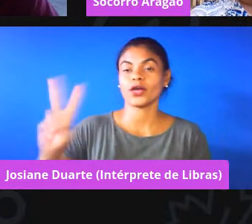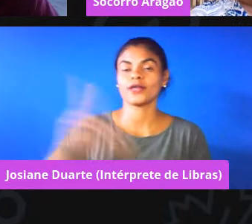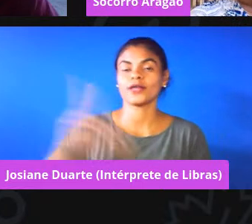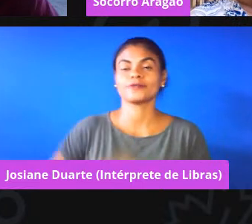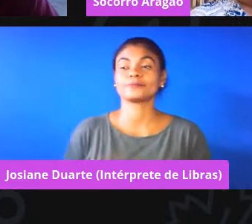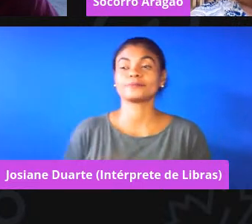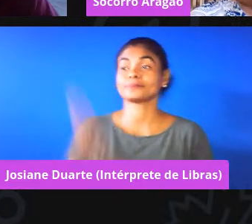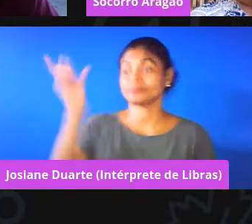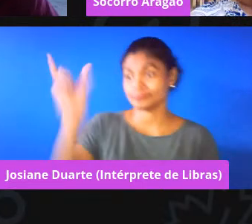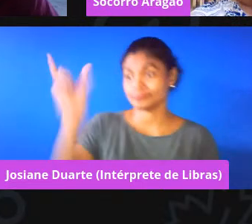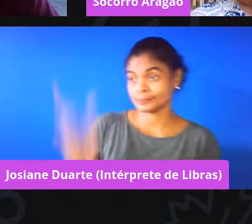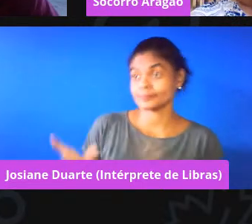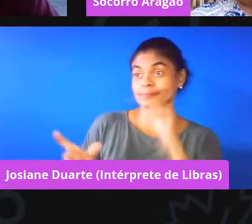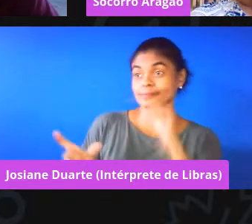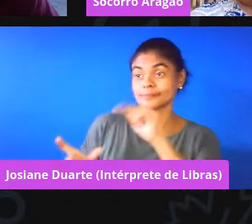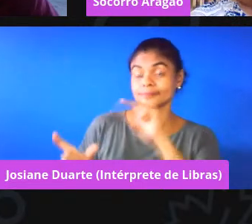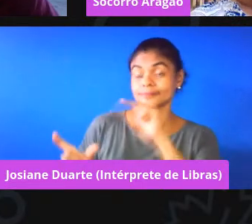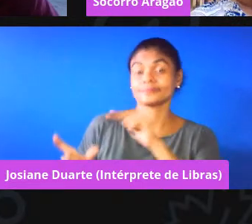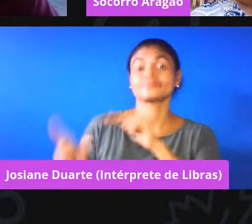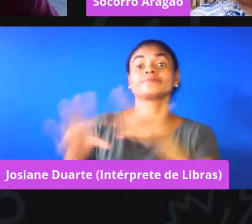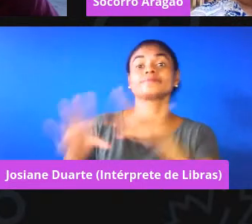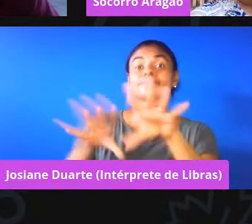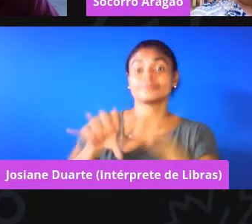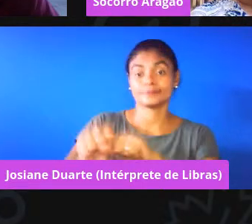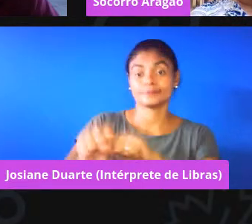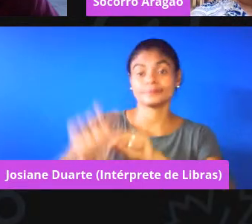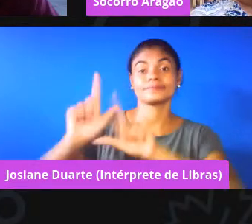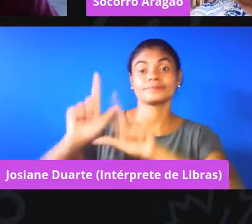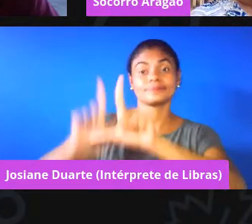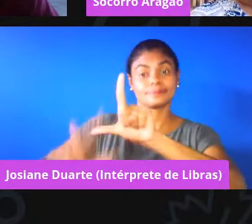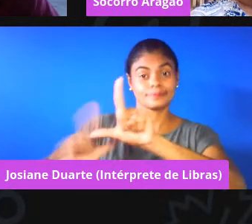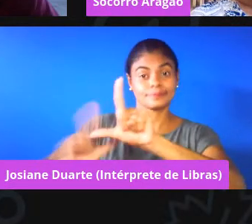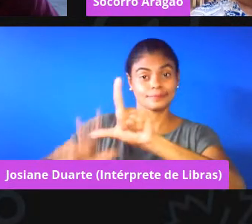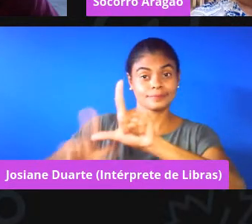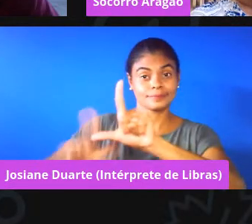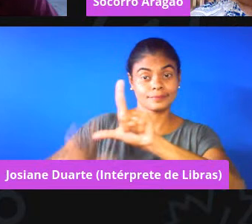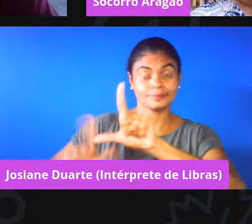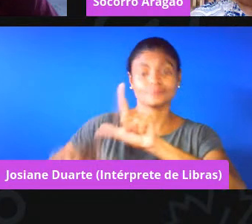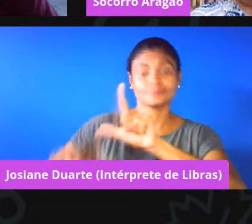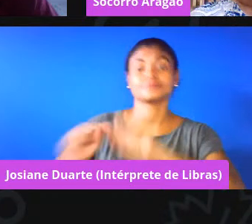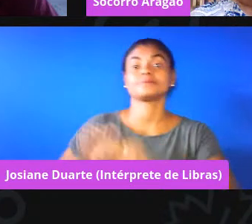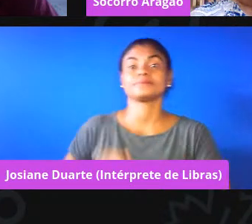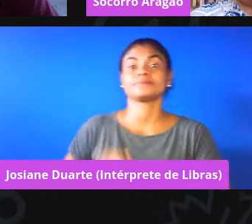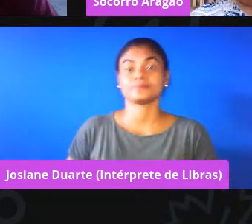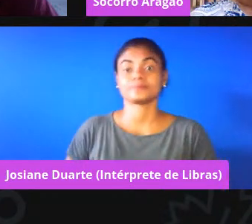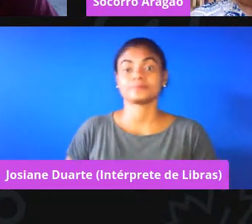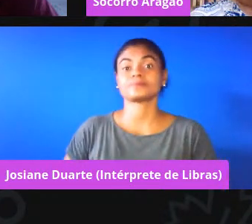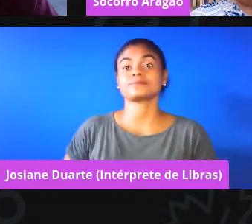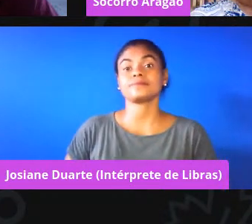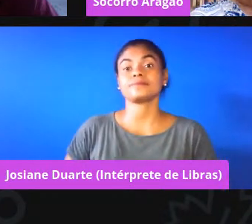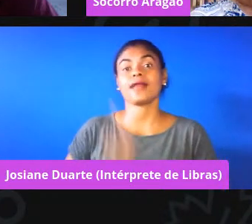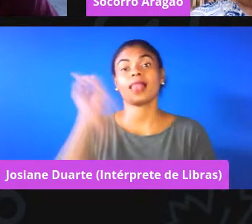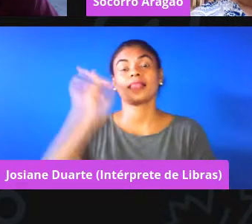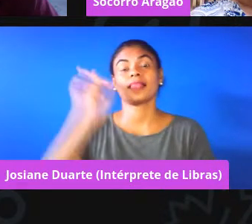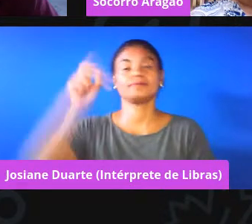Socorro Aragão, possui graduação em Letras Anglo-Germânicas, pela Universidade Regional do